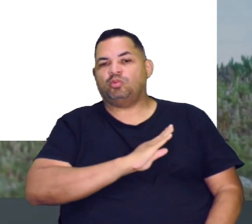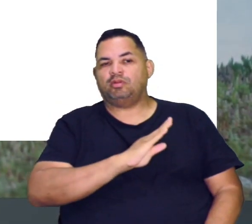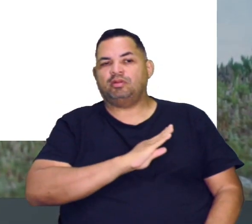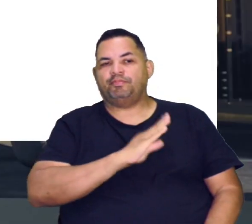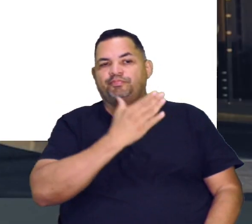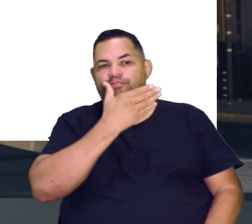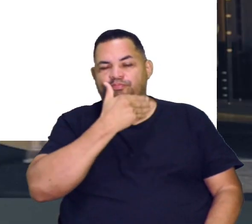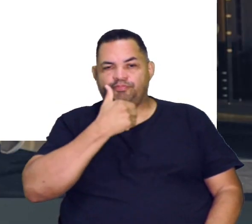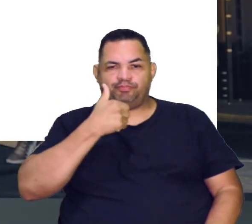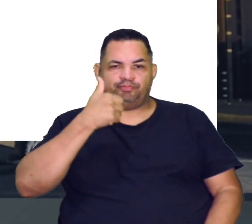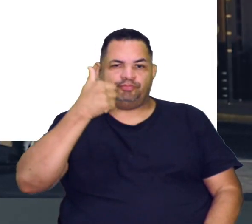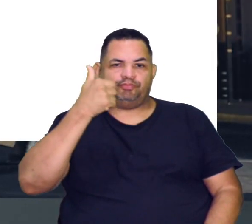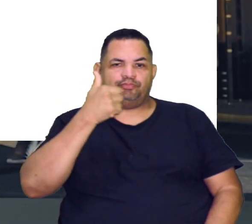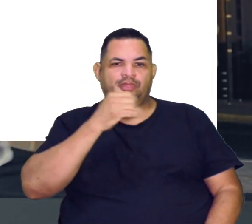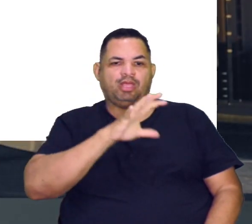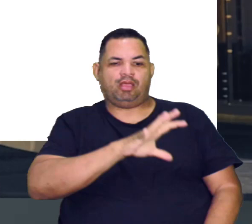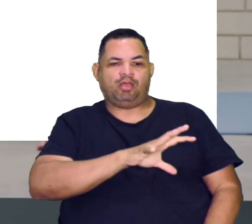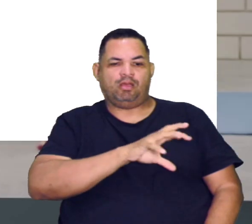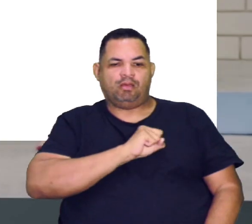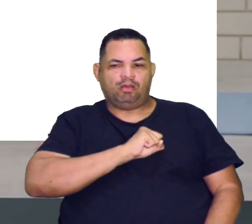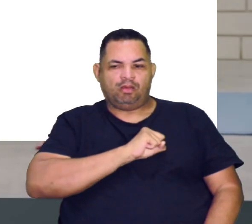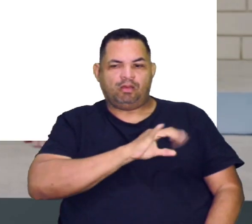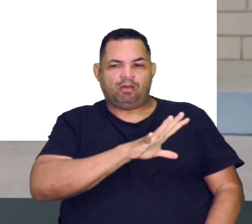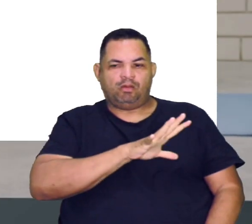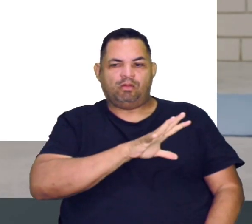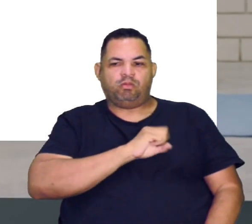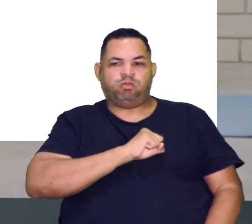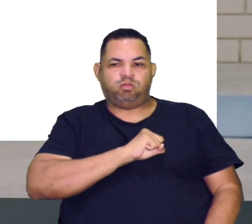vai melhorar a contratibilidade,